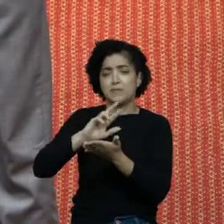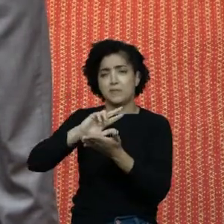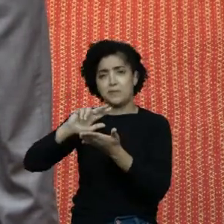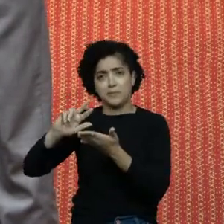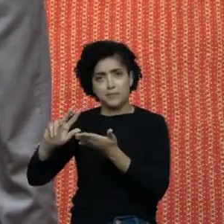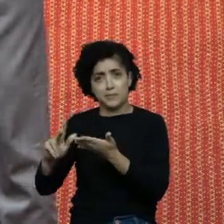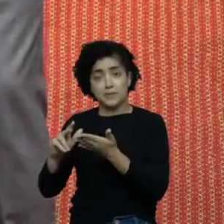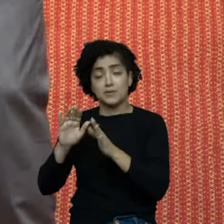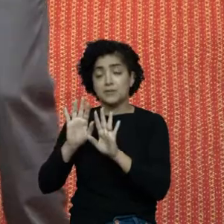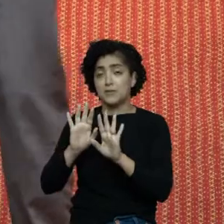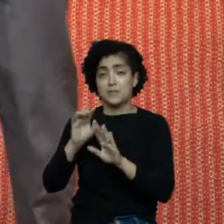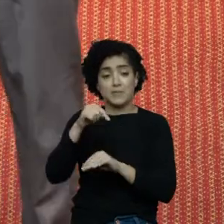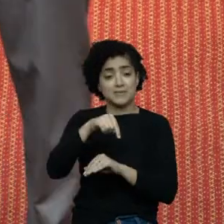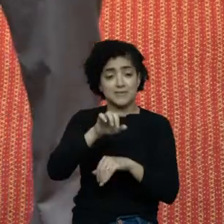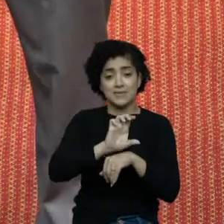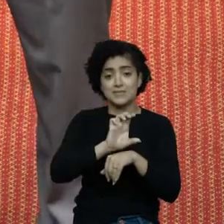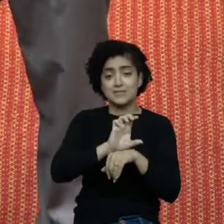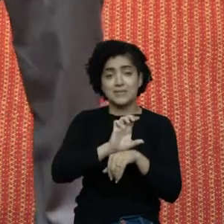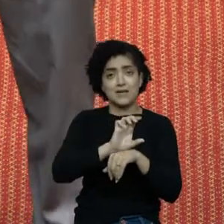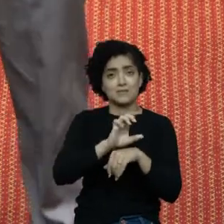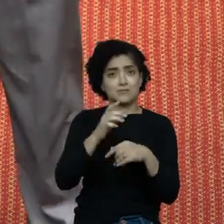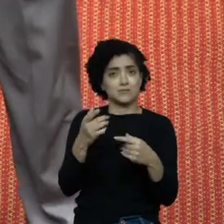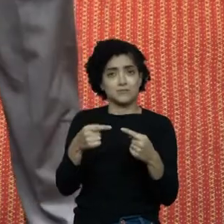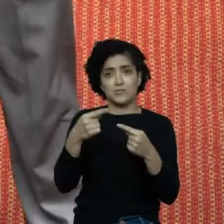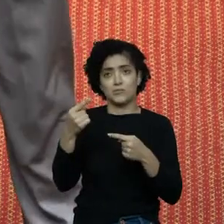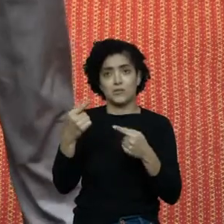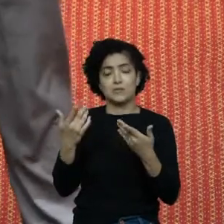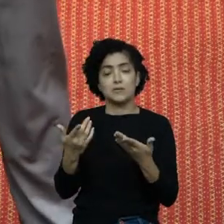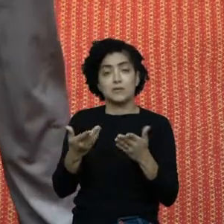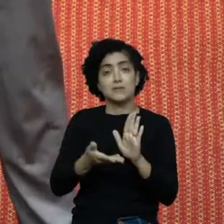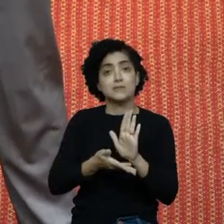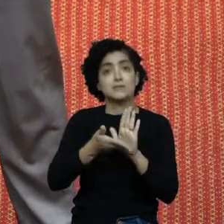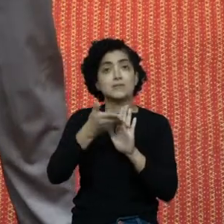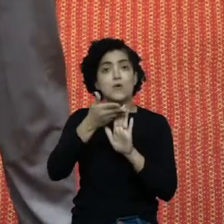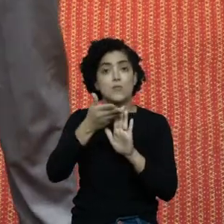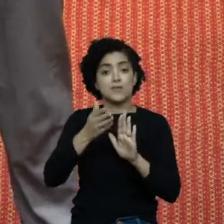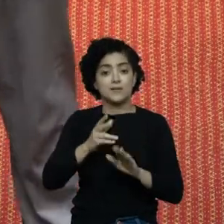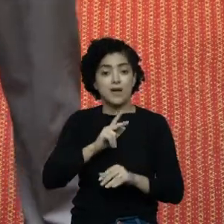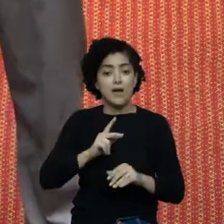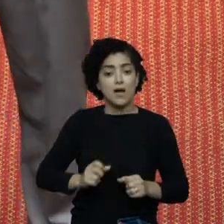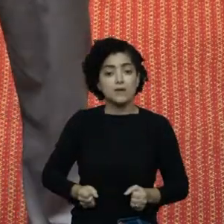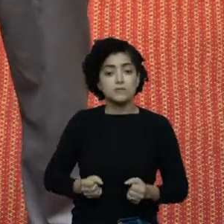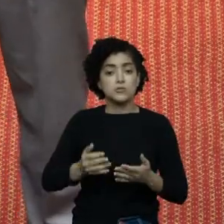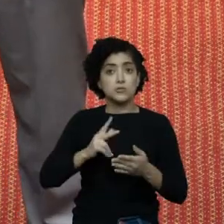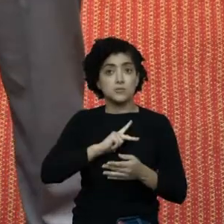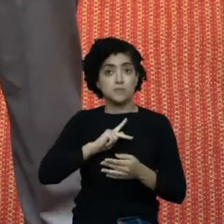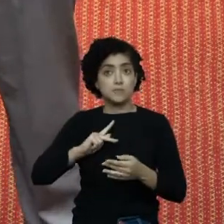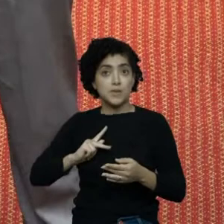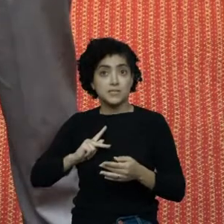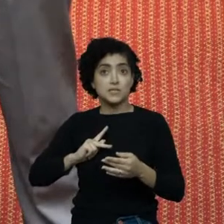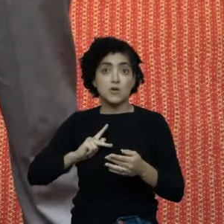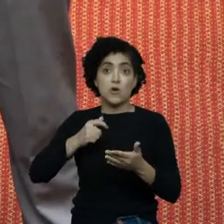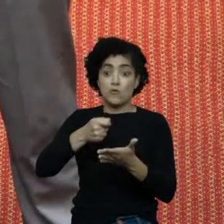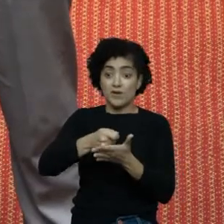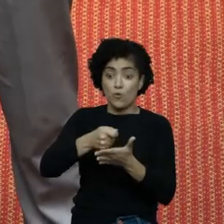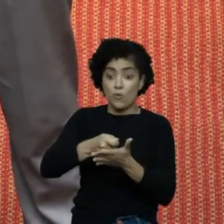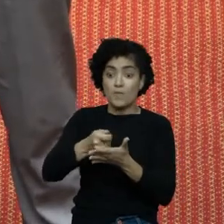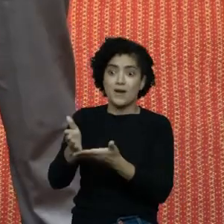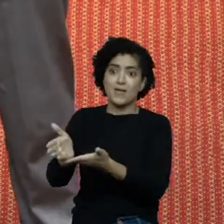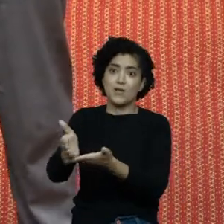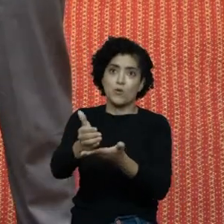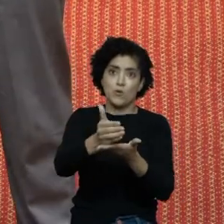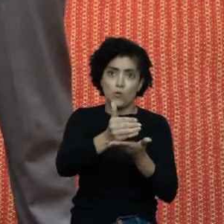aqui não dá é estado ou se não aguentar vamos esperar pública ou nós vamos só cobrar mais impostos agora